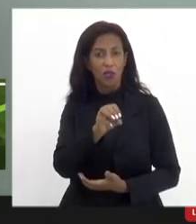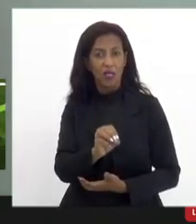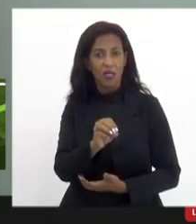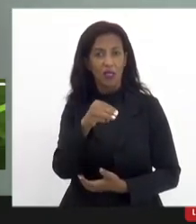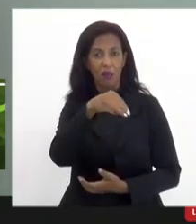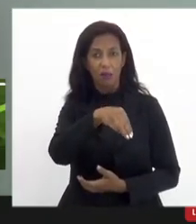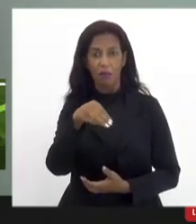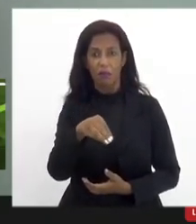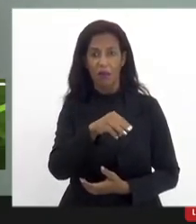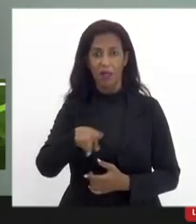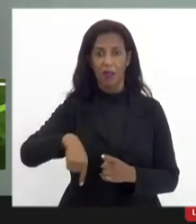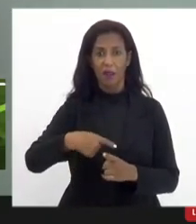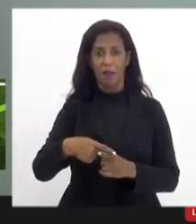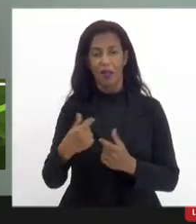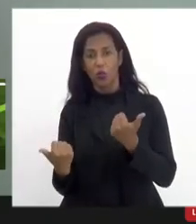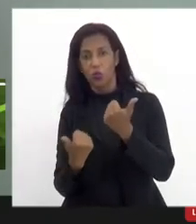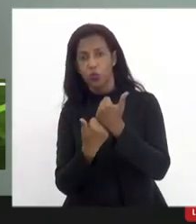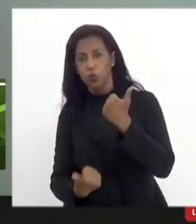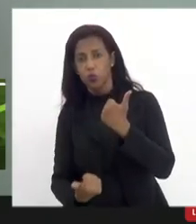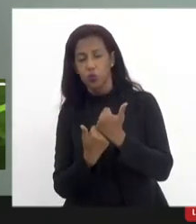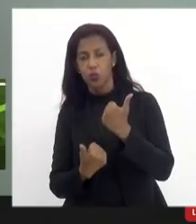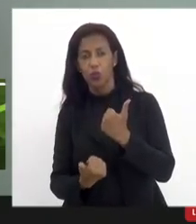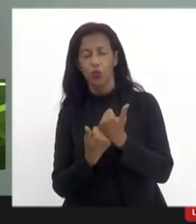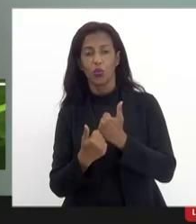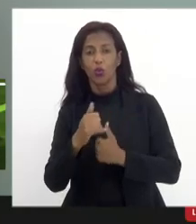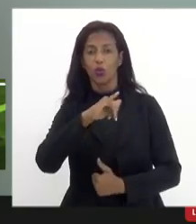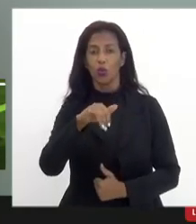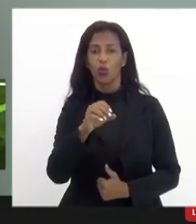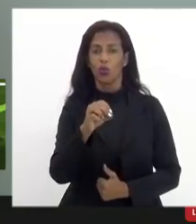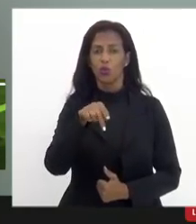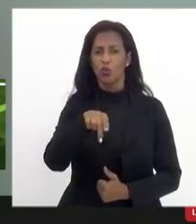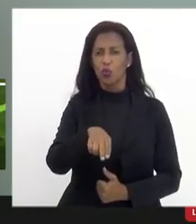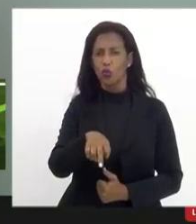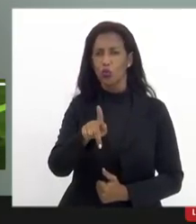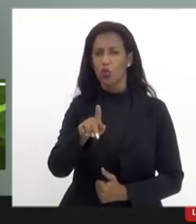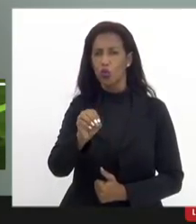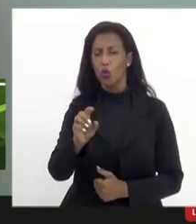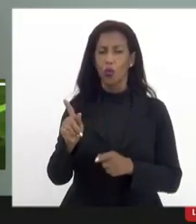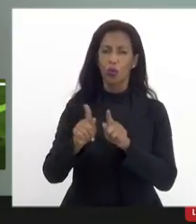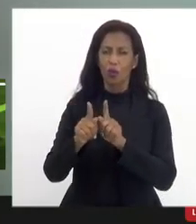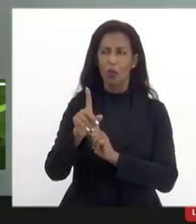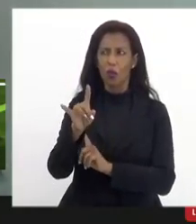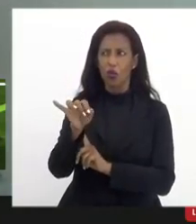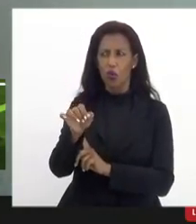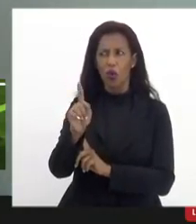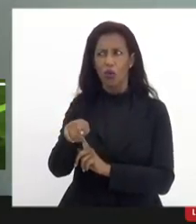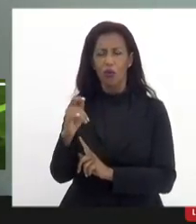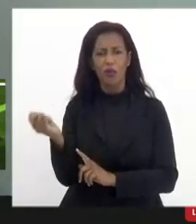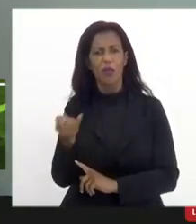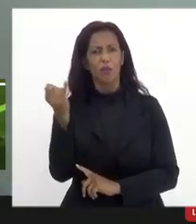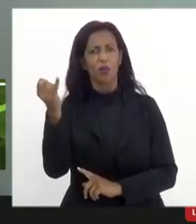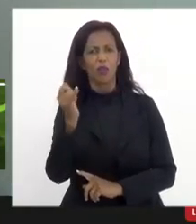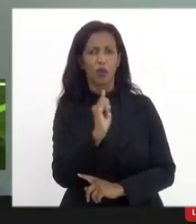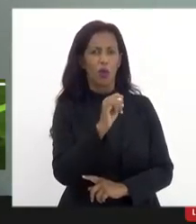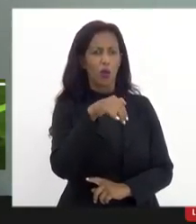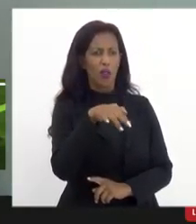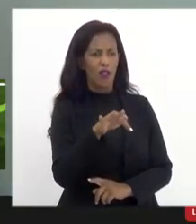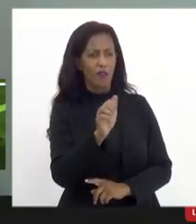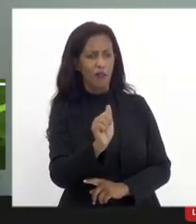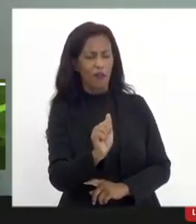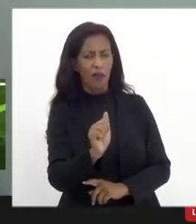mais 30 suplentes, e o Jongo, acho que talvez, Johnny, fosse importante também, porque o IPHAN trabalha com